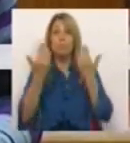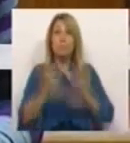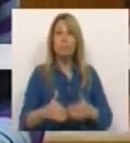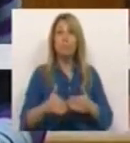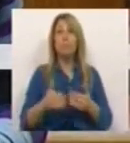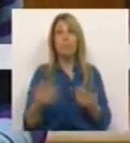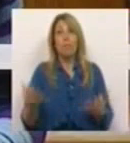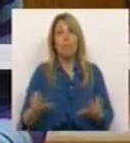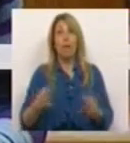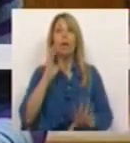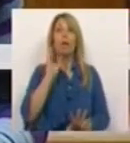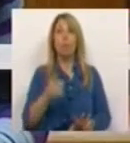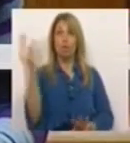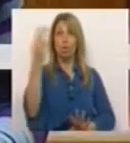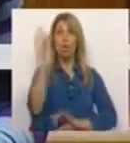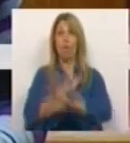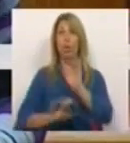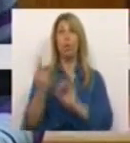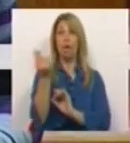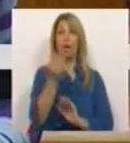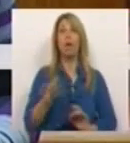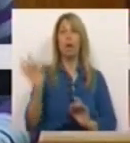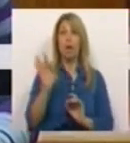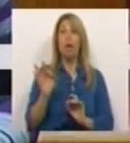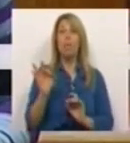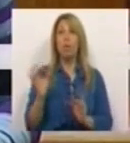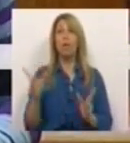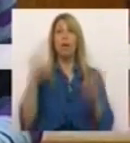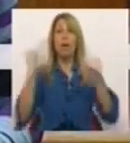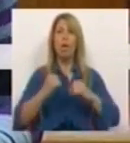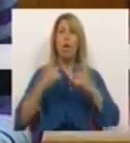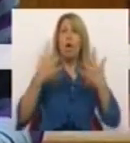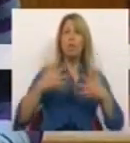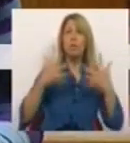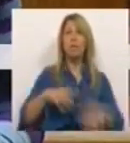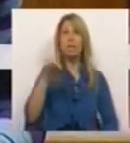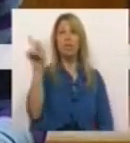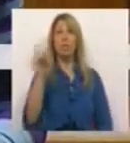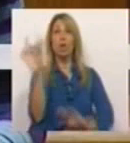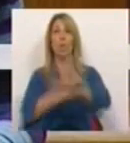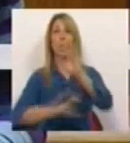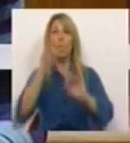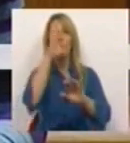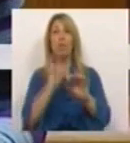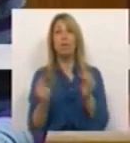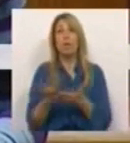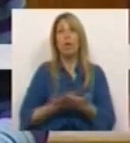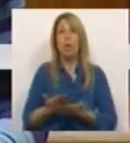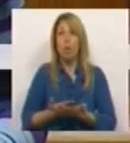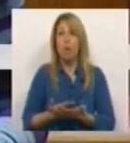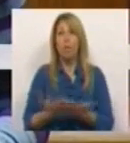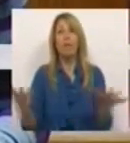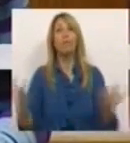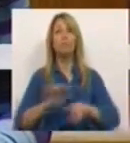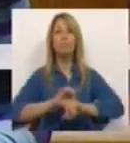e condicionalismos impostos pela União Económica e Monetária, Tratado Orçamental, Semestre Europeu, Governação Económica, estão